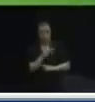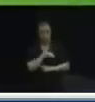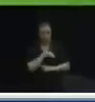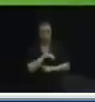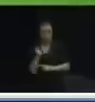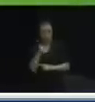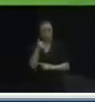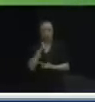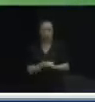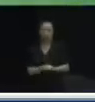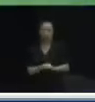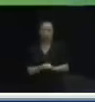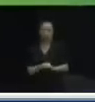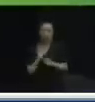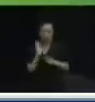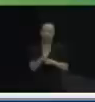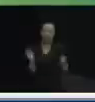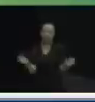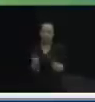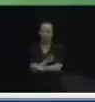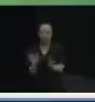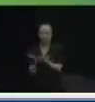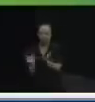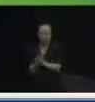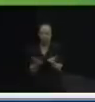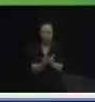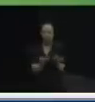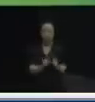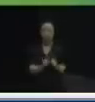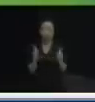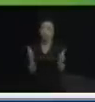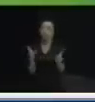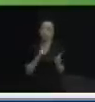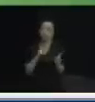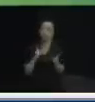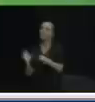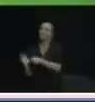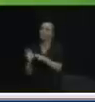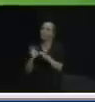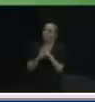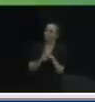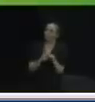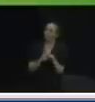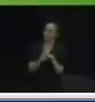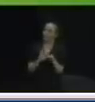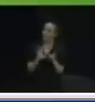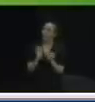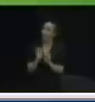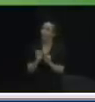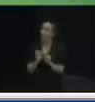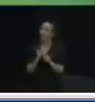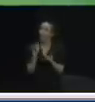que ele saiu da carreira depois que ele saiu da Primeira Instância como juiz de primeira instância foi re decidiu entrar na política